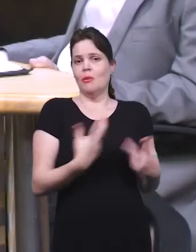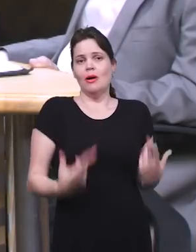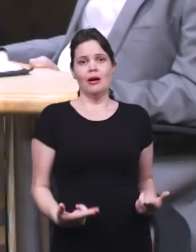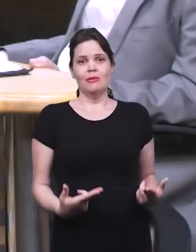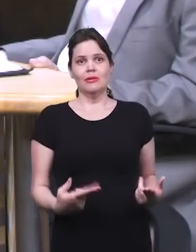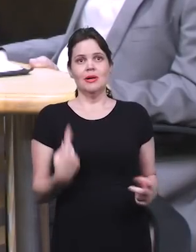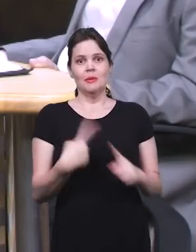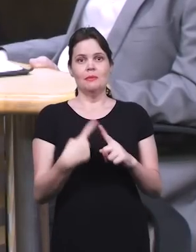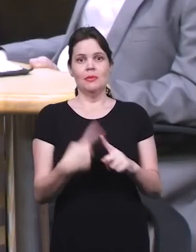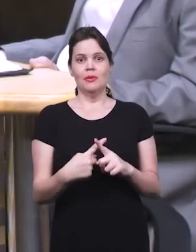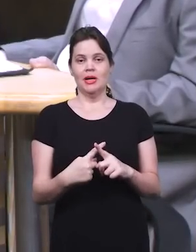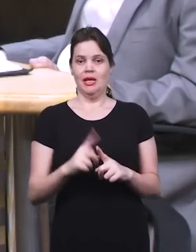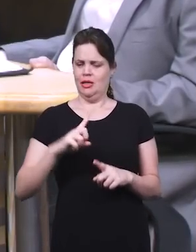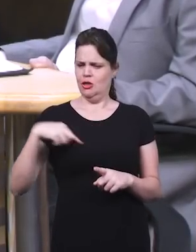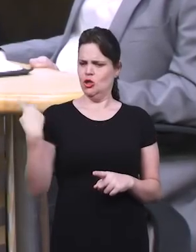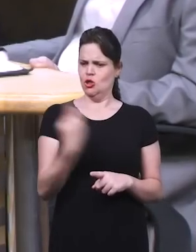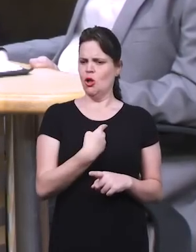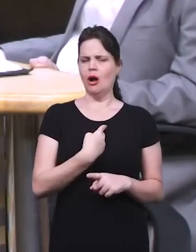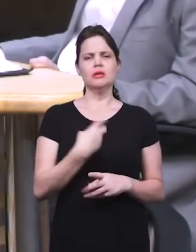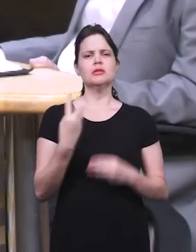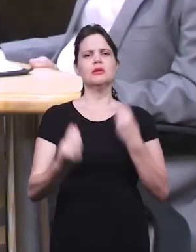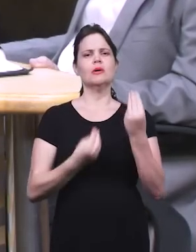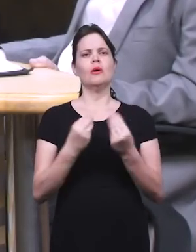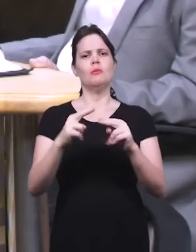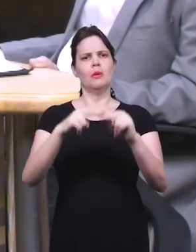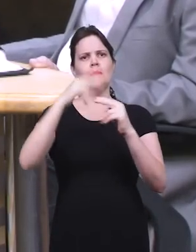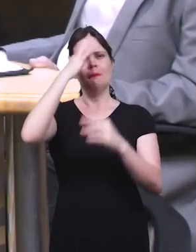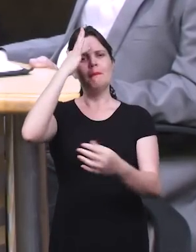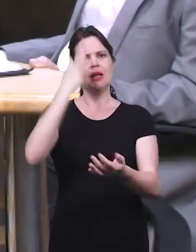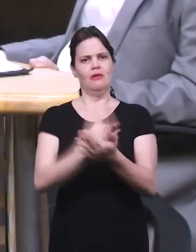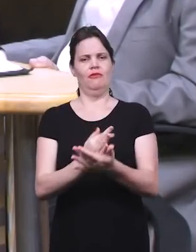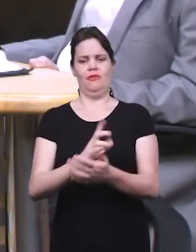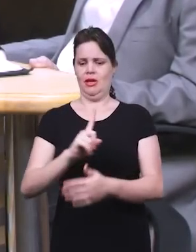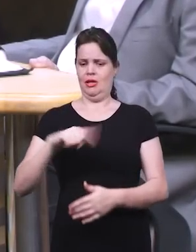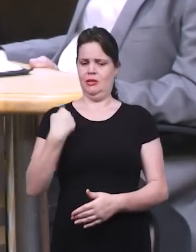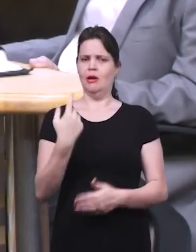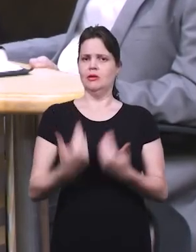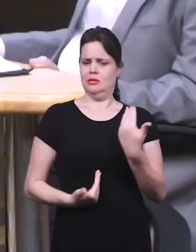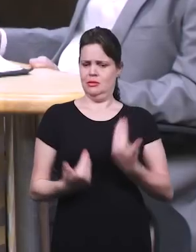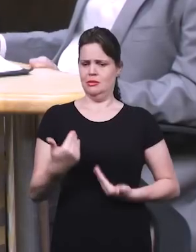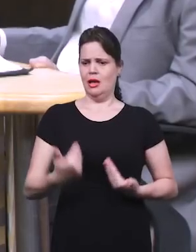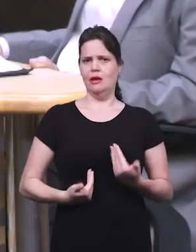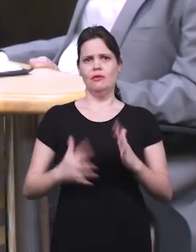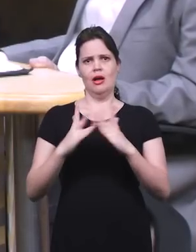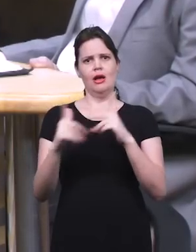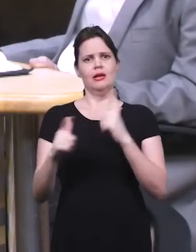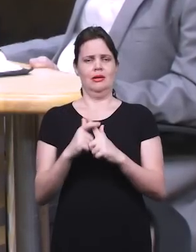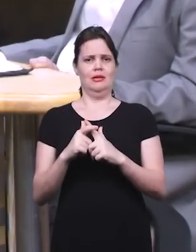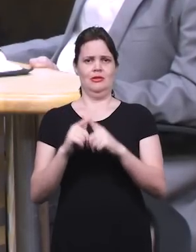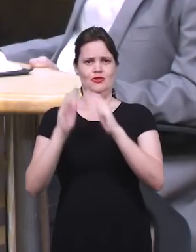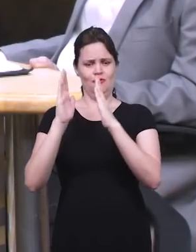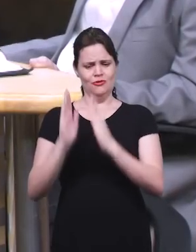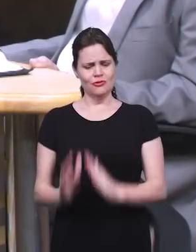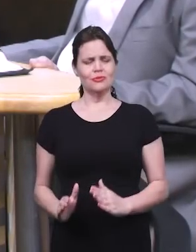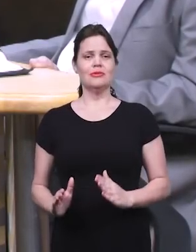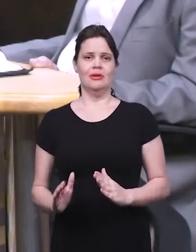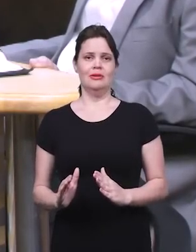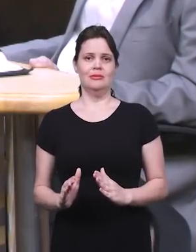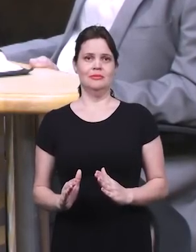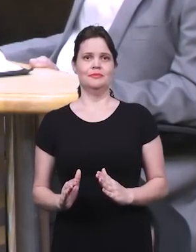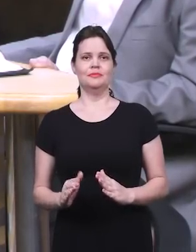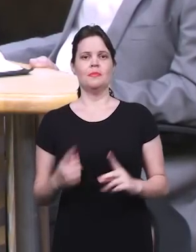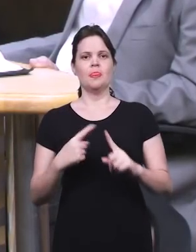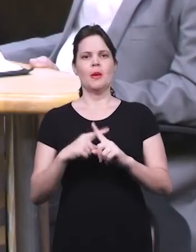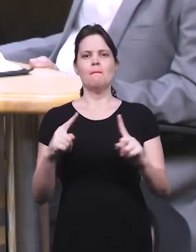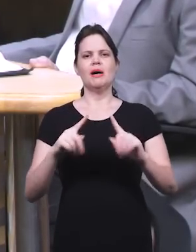de justificar pela fé, né? Os gentios, né? Nós, né? Porque é através de Jesus Cristo,